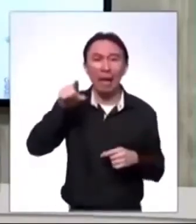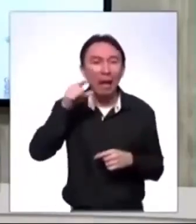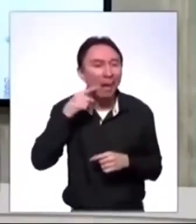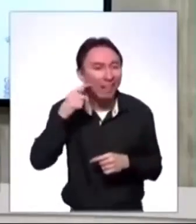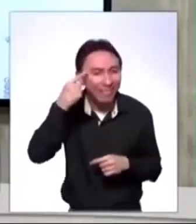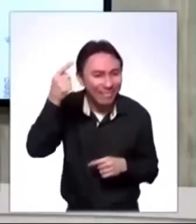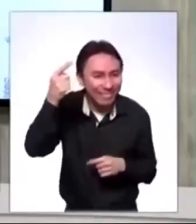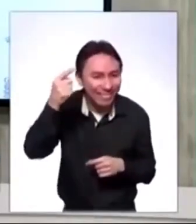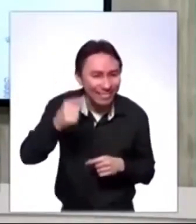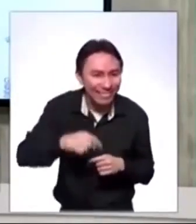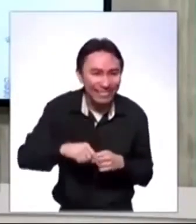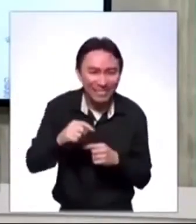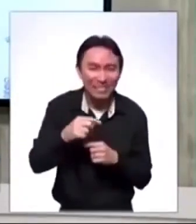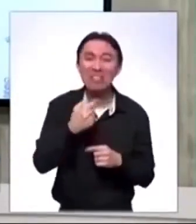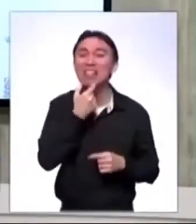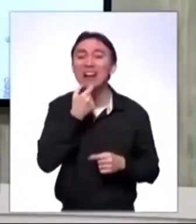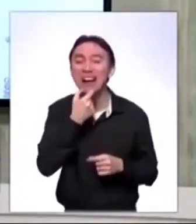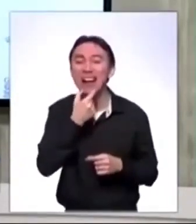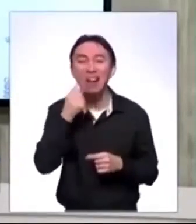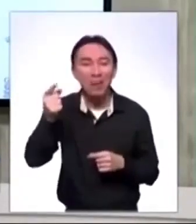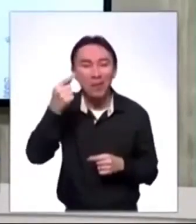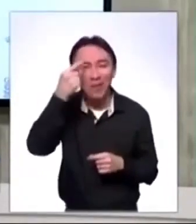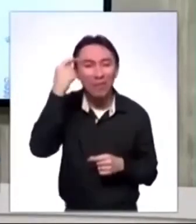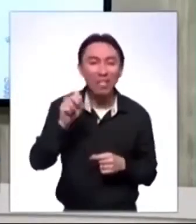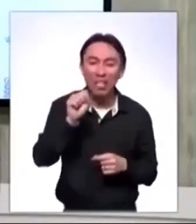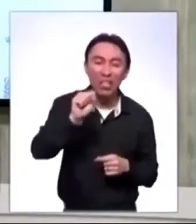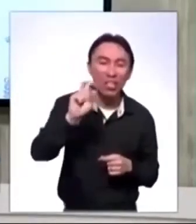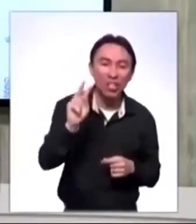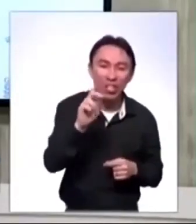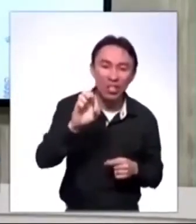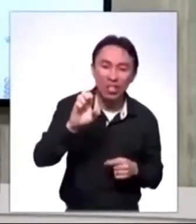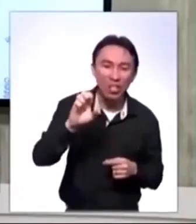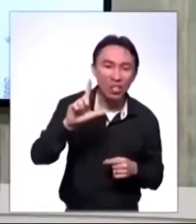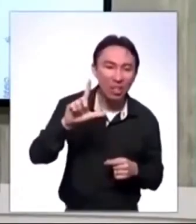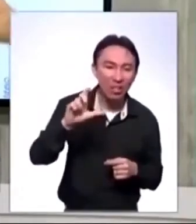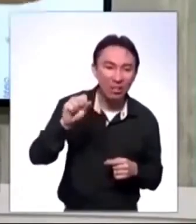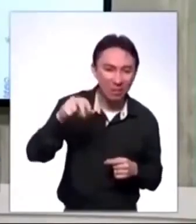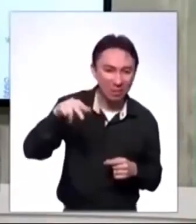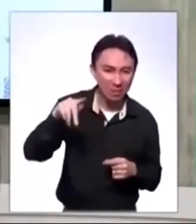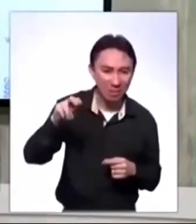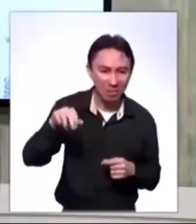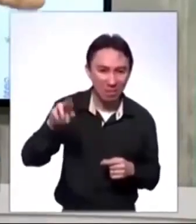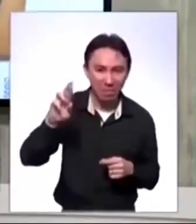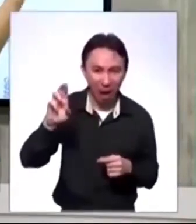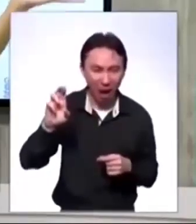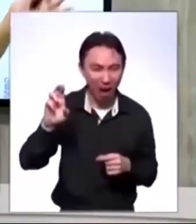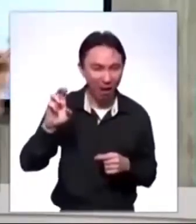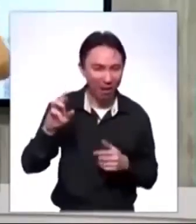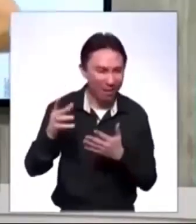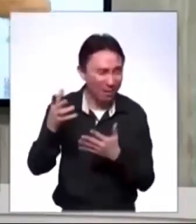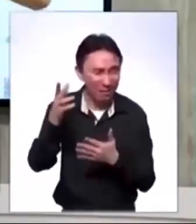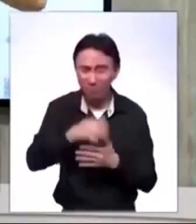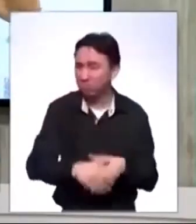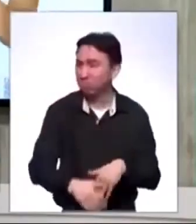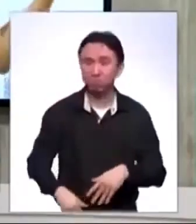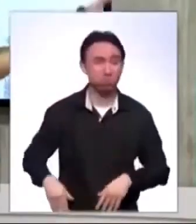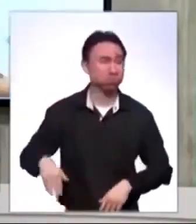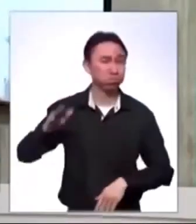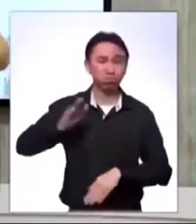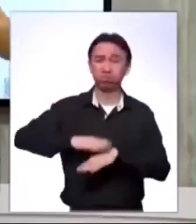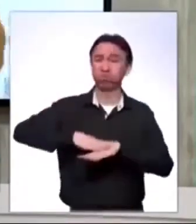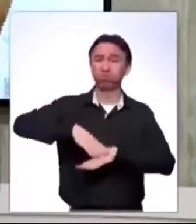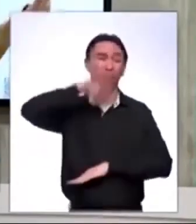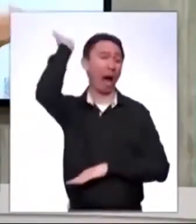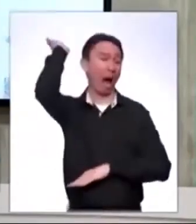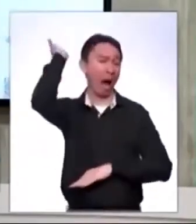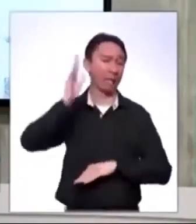não é orgulho da Inglaterra. Shakespeare é orgulho da raça humana. Tá certo ou não? Shakespeare é o grande nome do teatro, que trabalha com os dramas humanos,